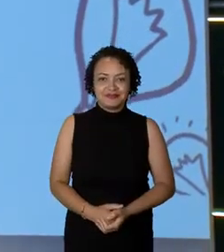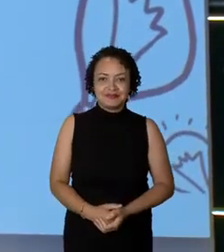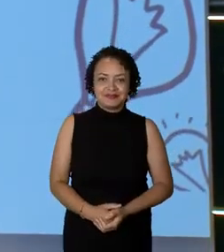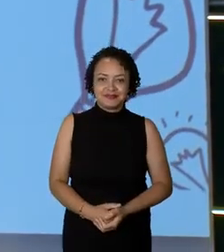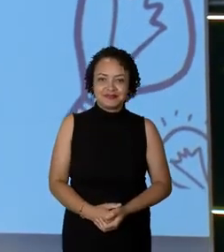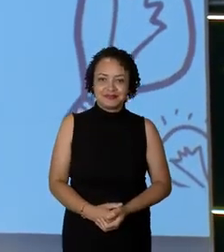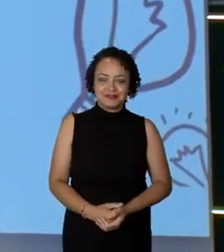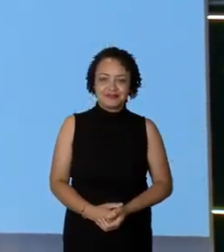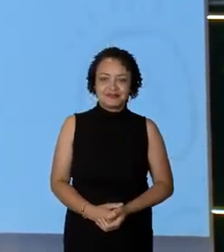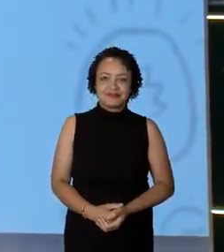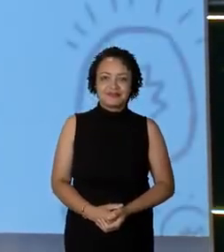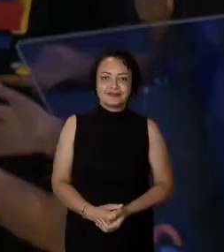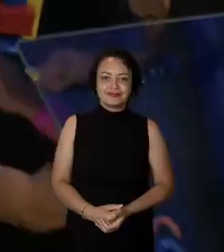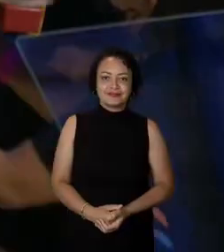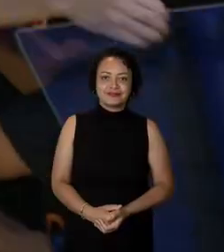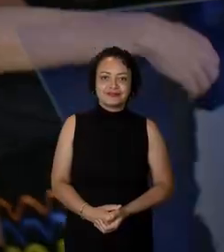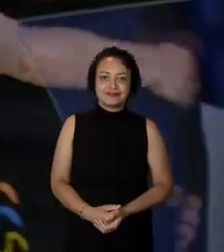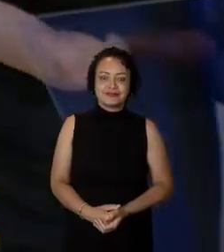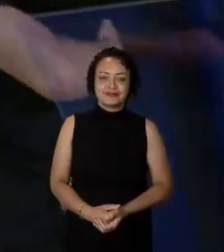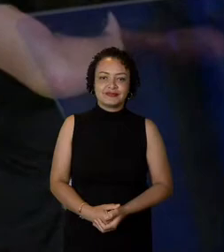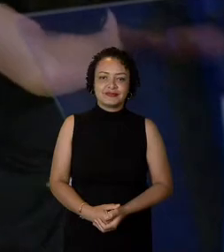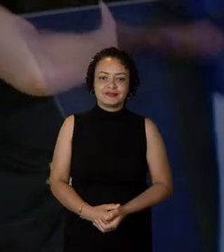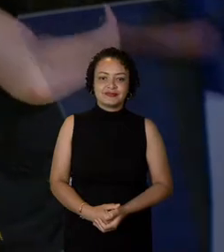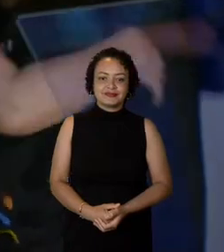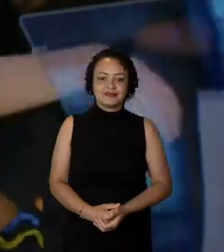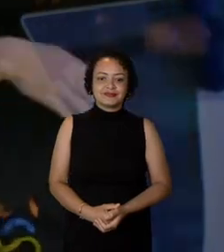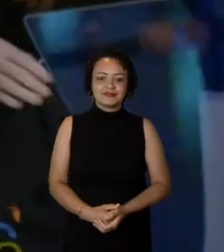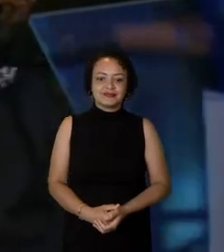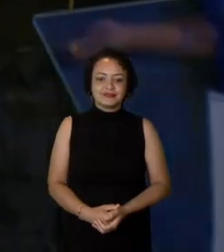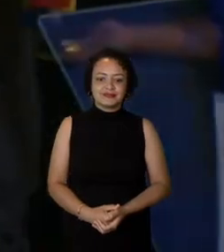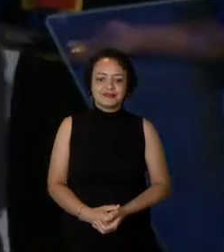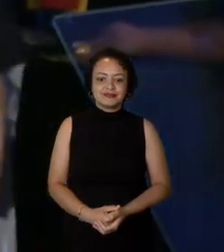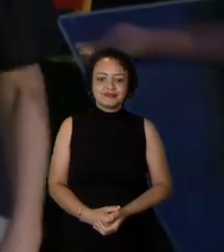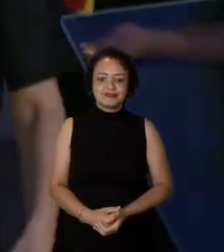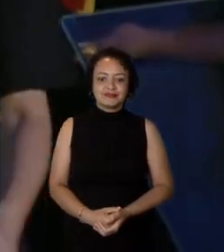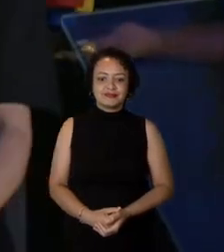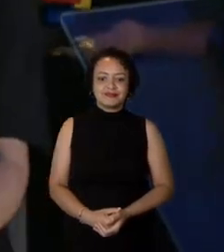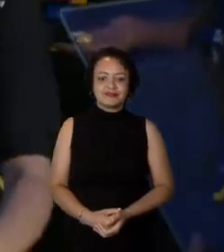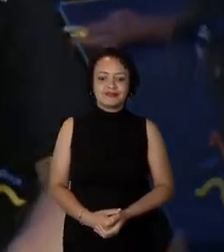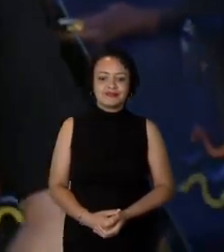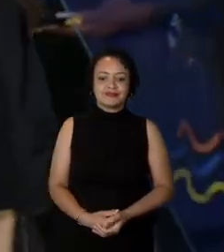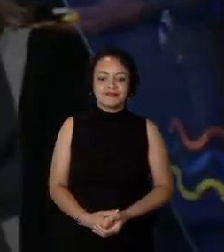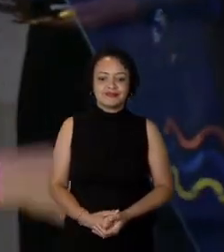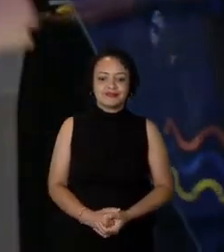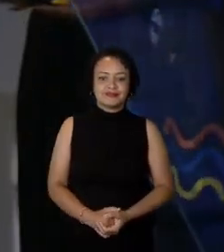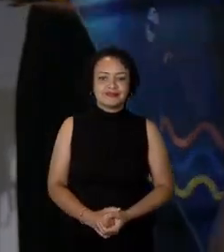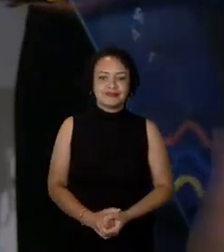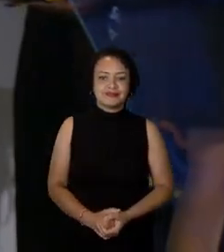Chegou a hora de realizar. O mundo